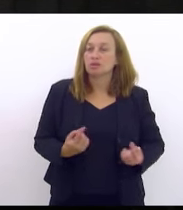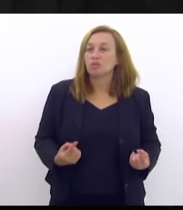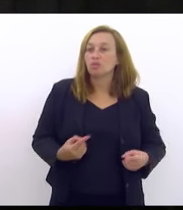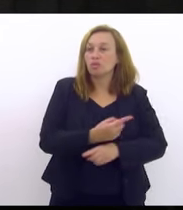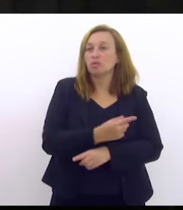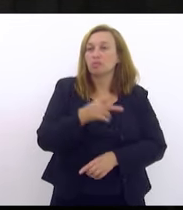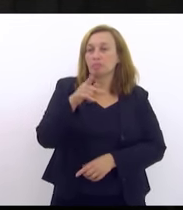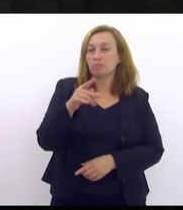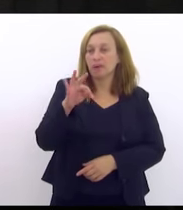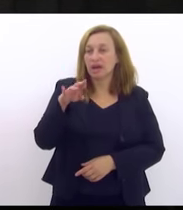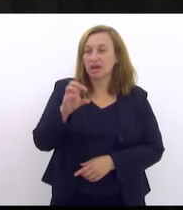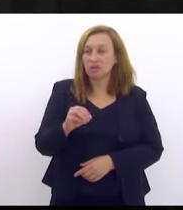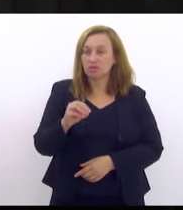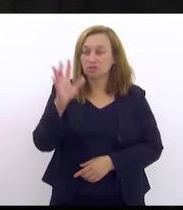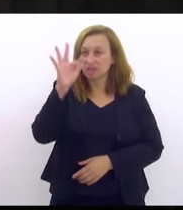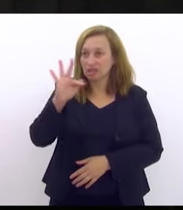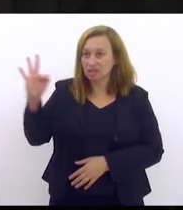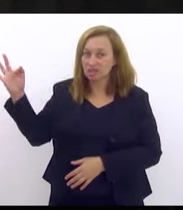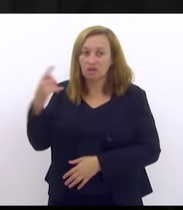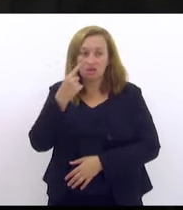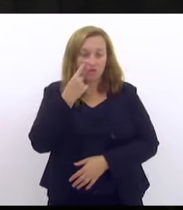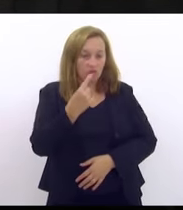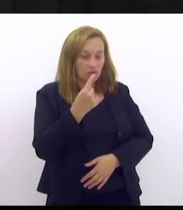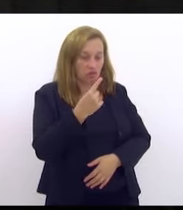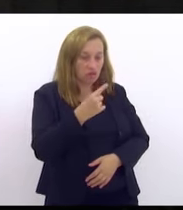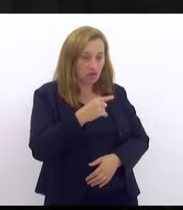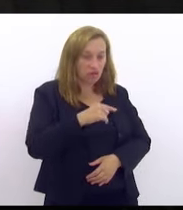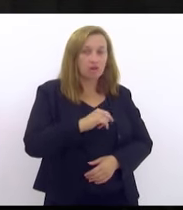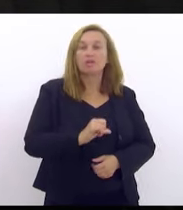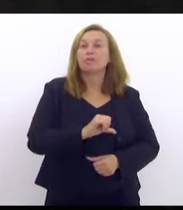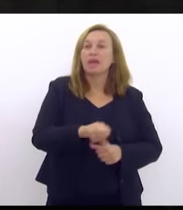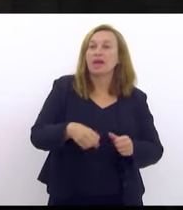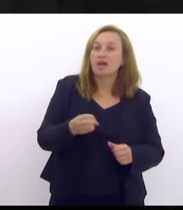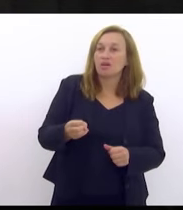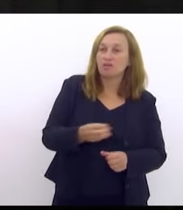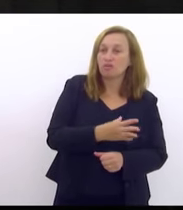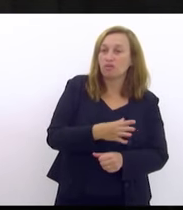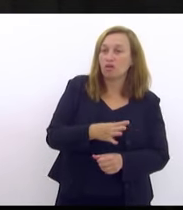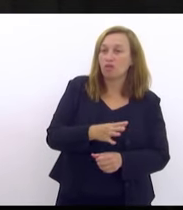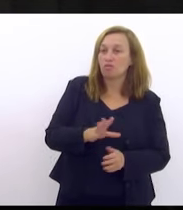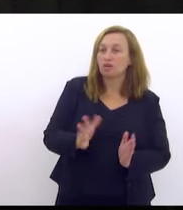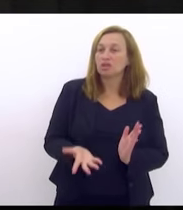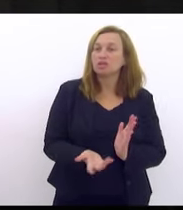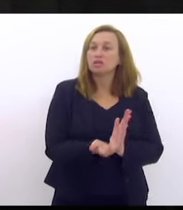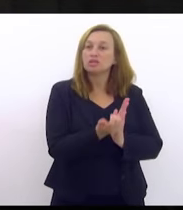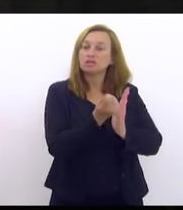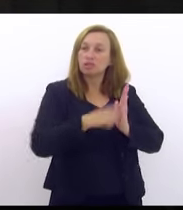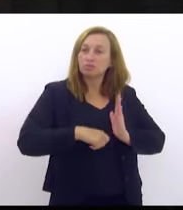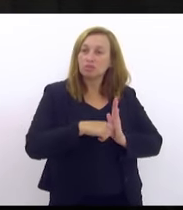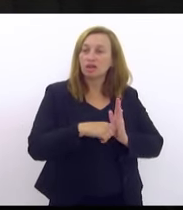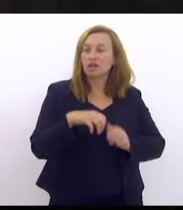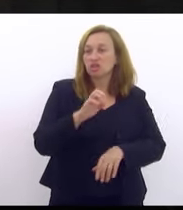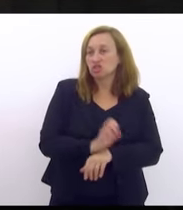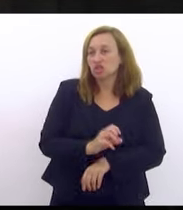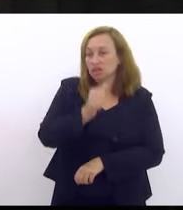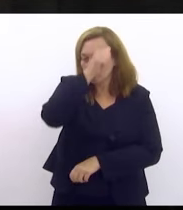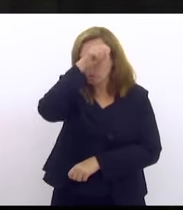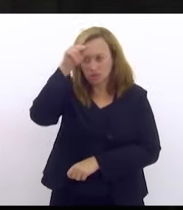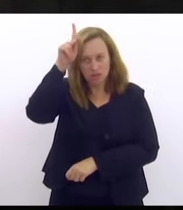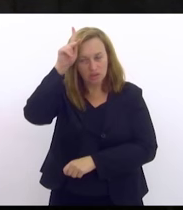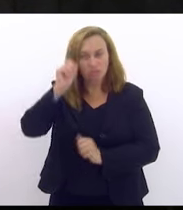Repara na reforma tributária. Enquanto os estados e os municípios juntos vão ter